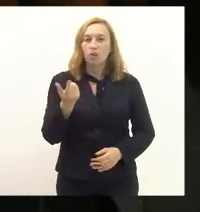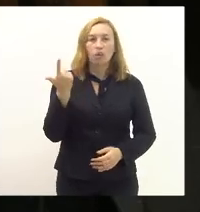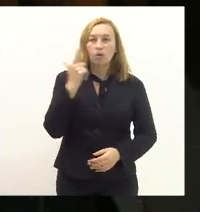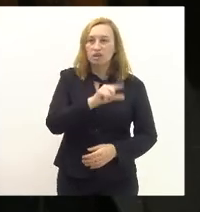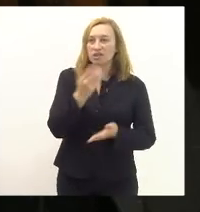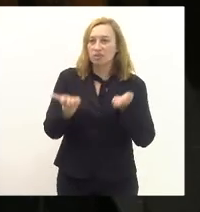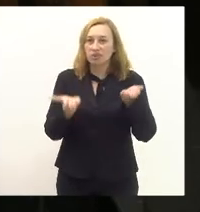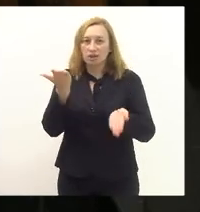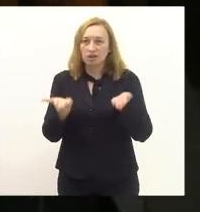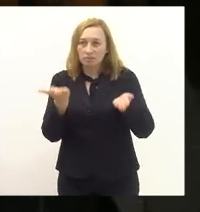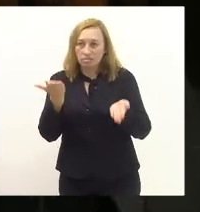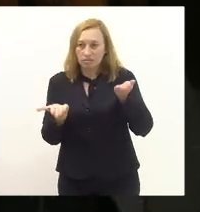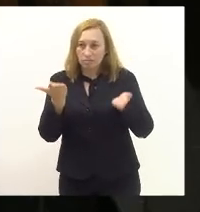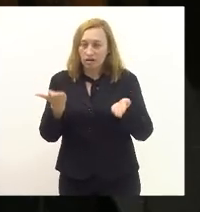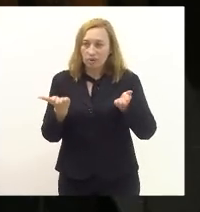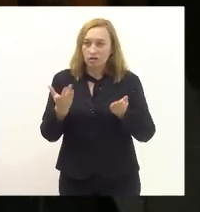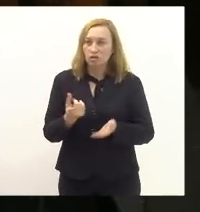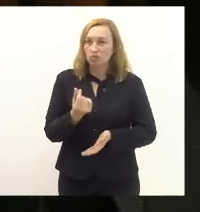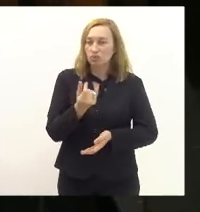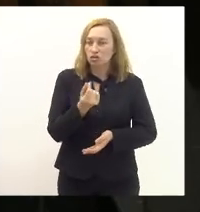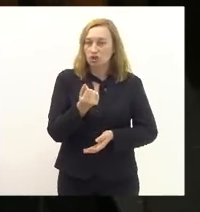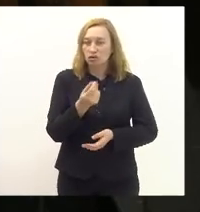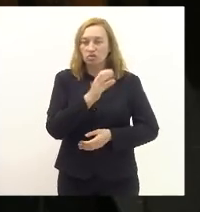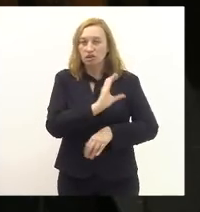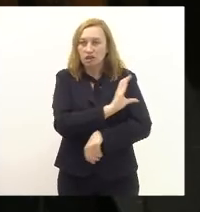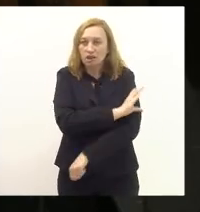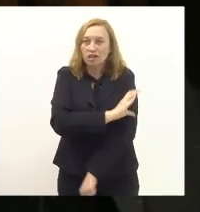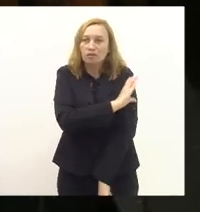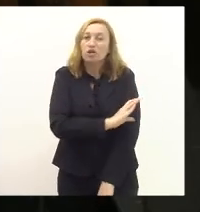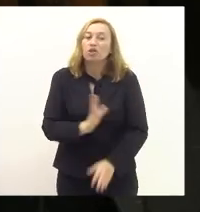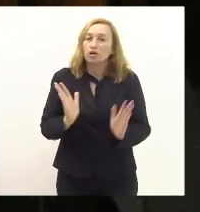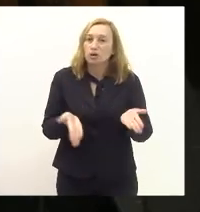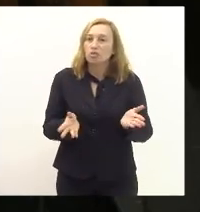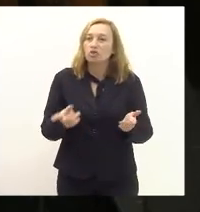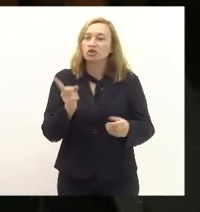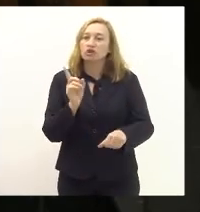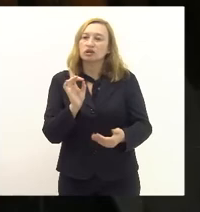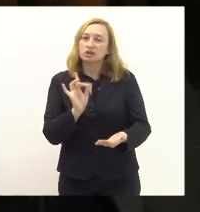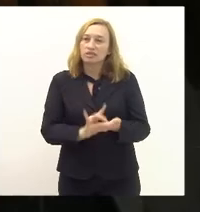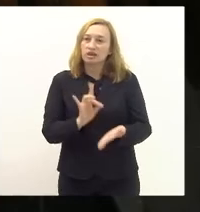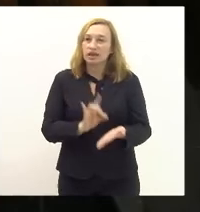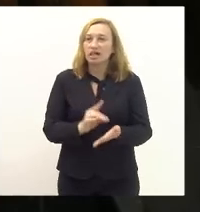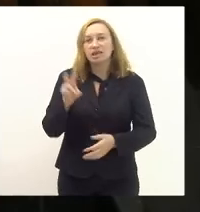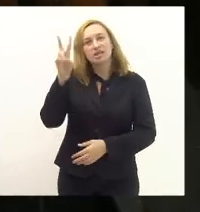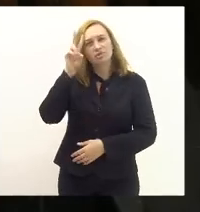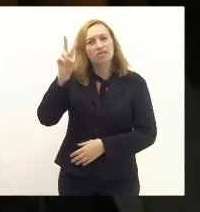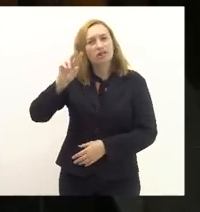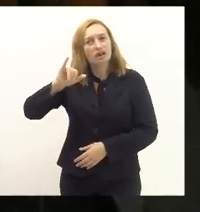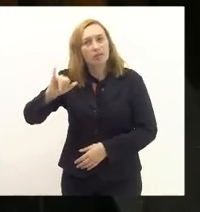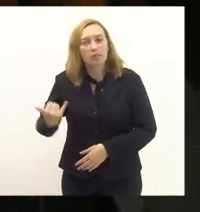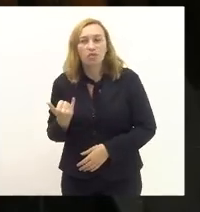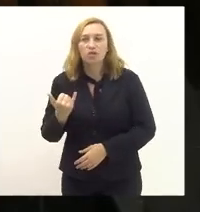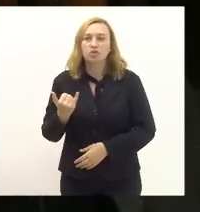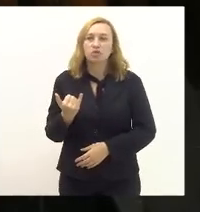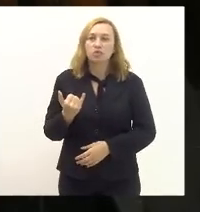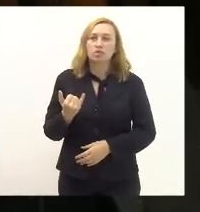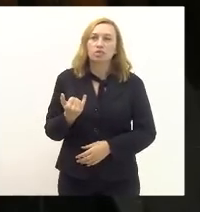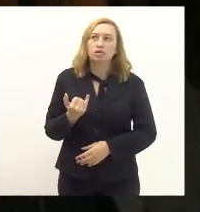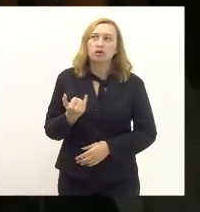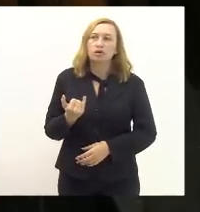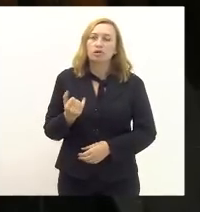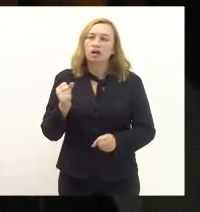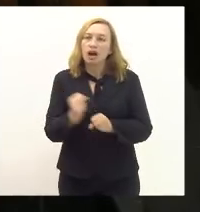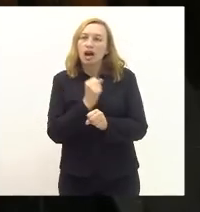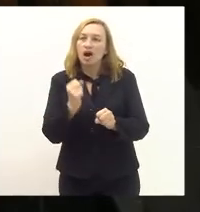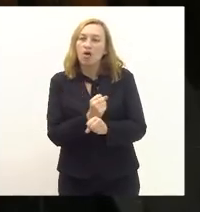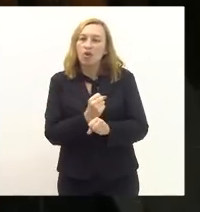do município de Campos e hoje, na verdade, na segunda-feira, a gente aproveitou para lançar a obra